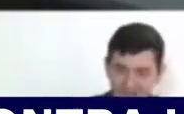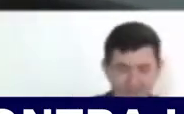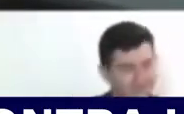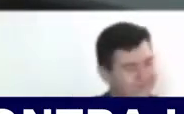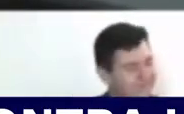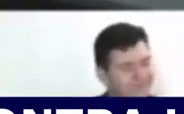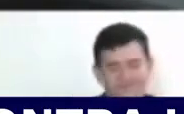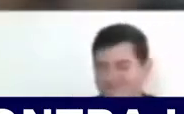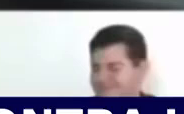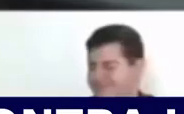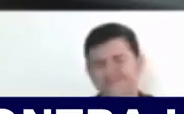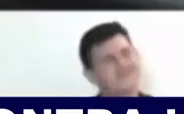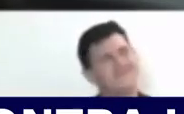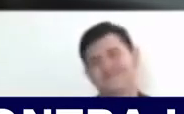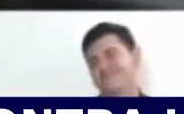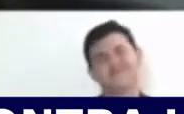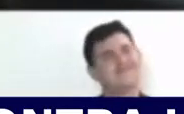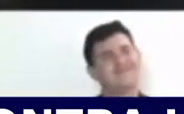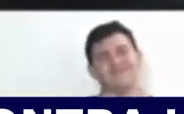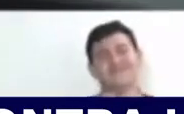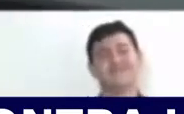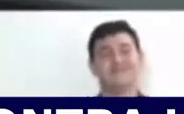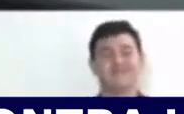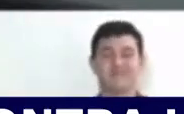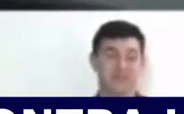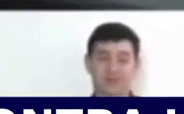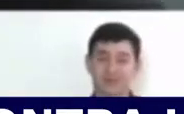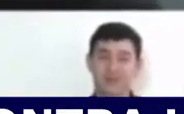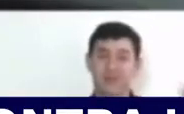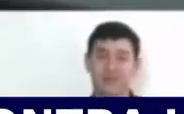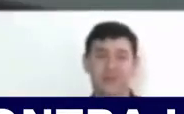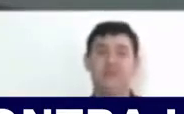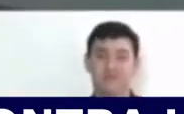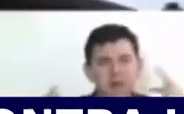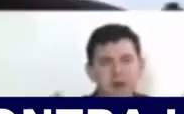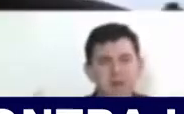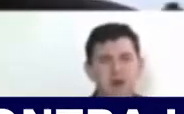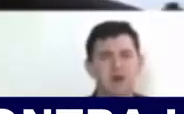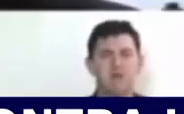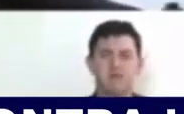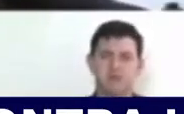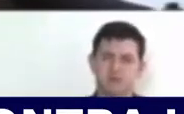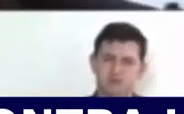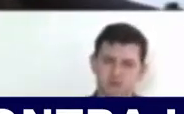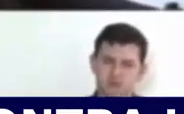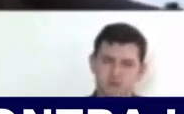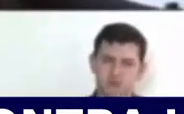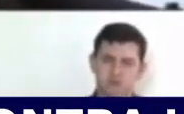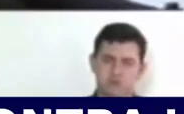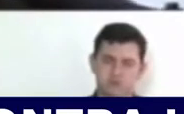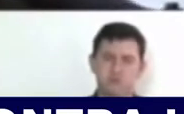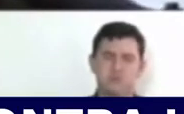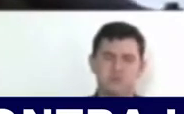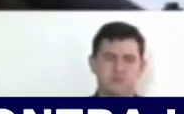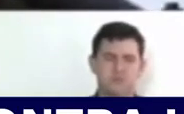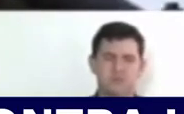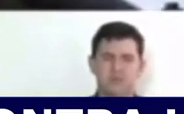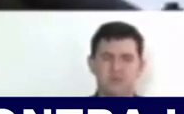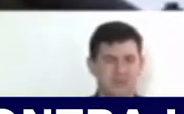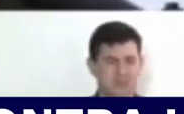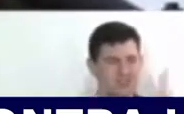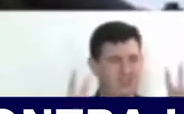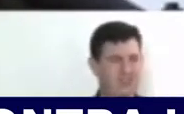apagá-lo. Porque, de fato, aquilo que a defesa insinuava aqui ganhou substância. Esses temas não admitem